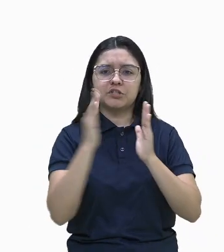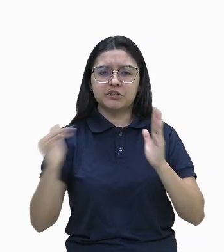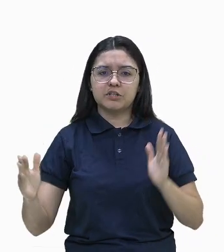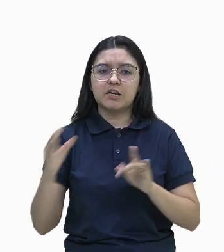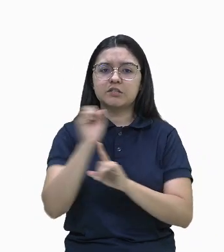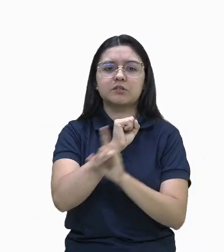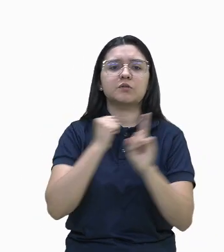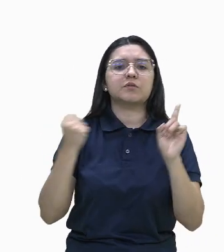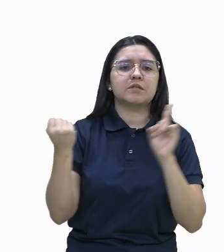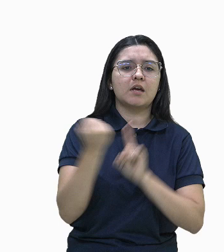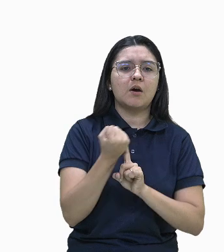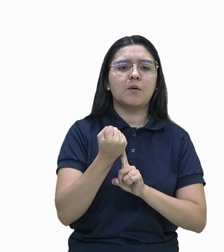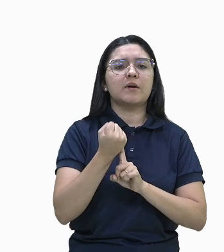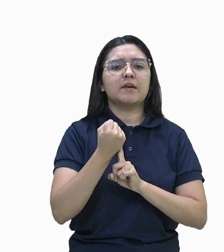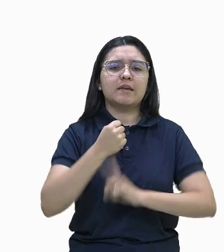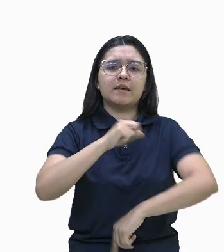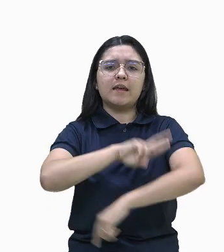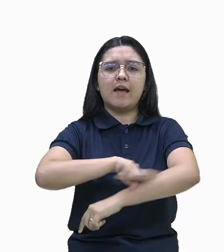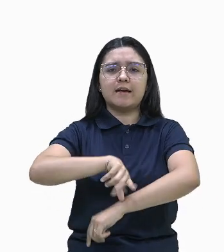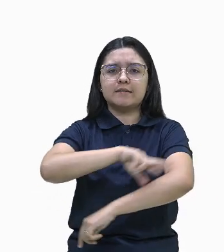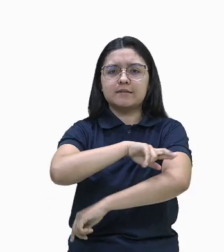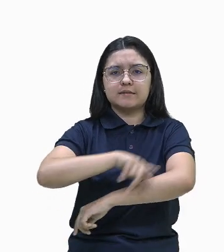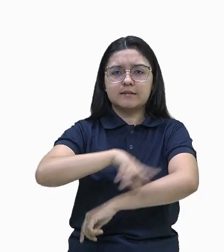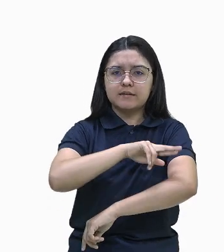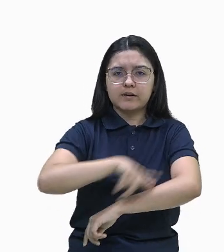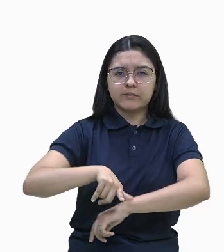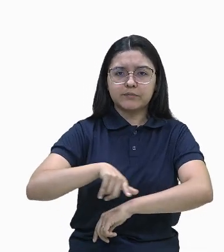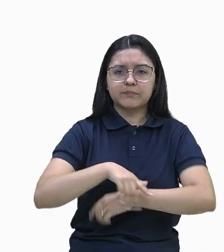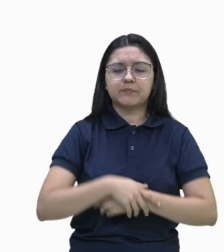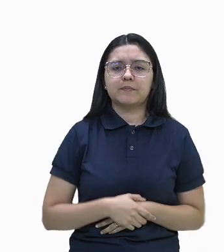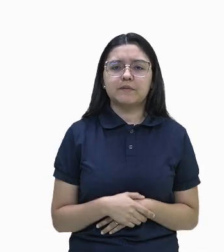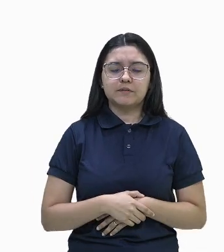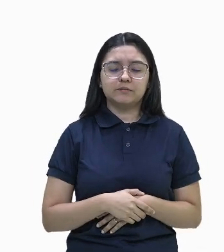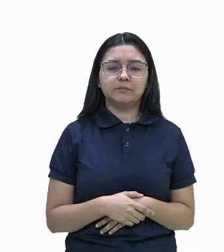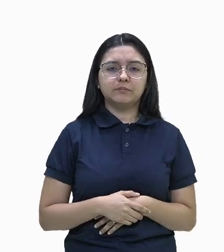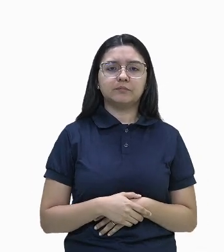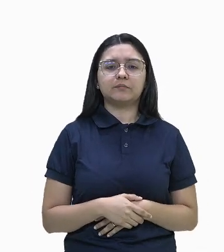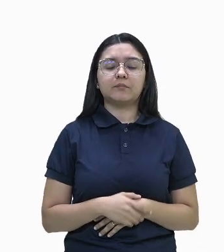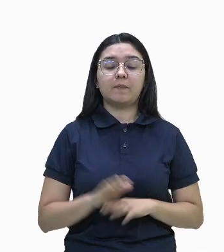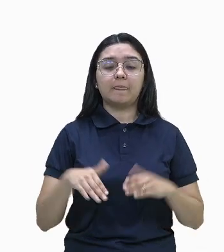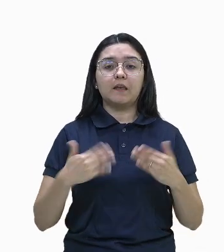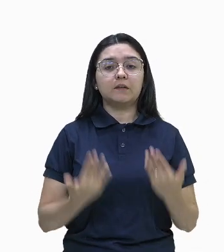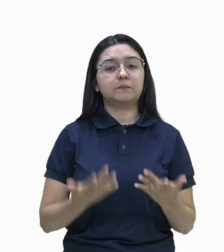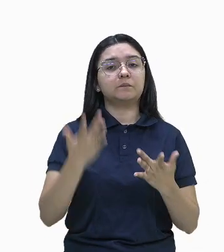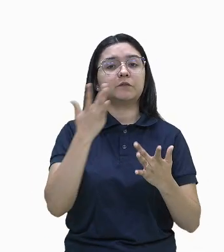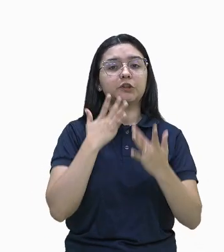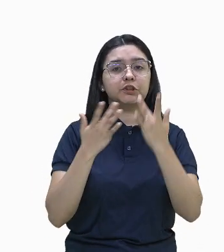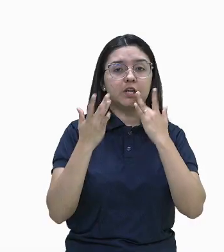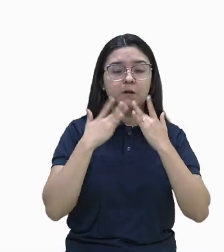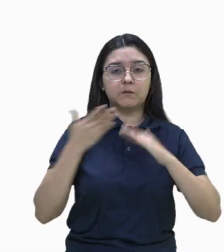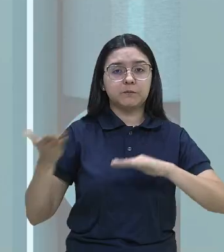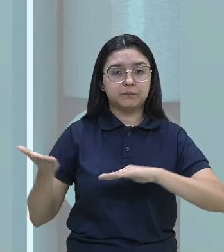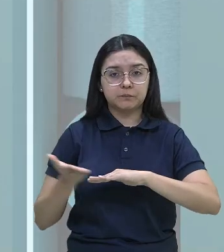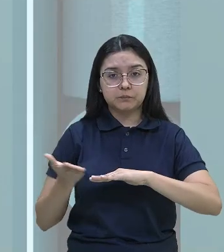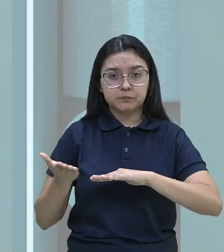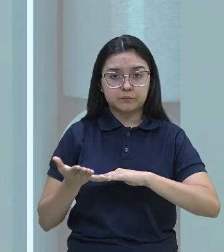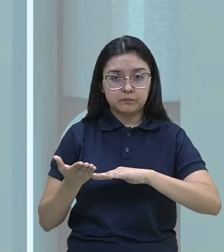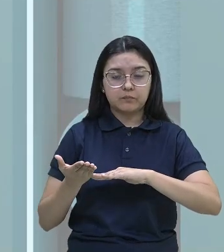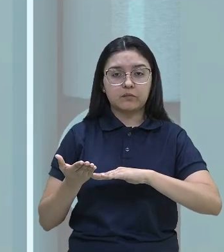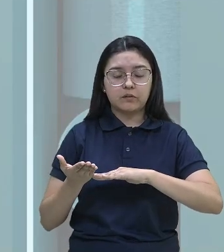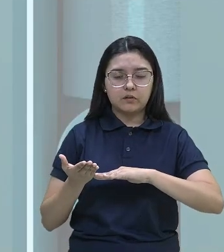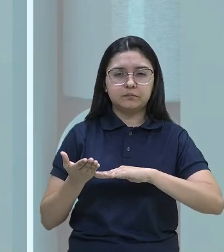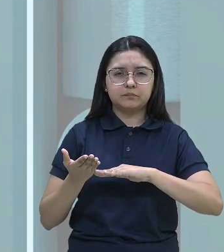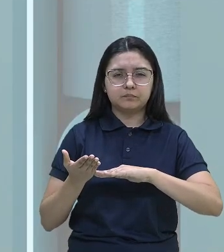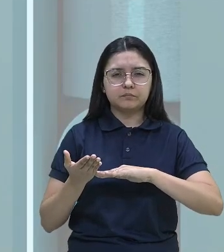política, estética social e racial. Então, o teatro, nesse momento, no lado contemporâneo, ele vai